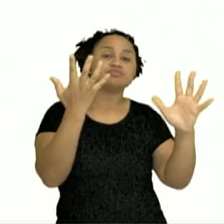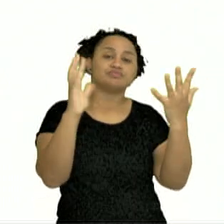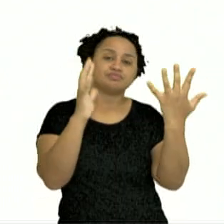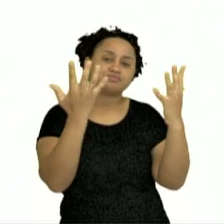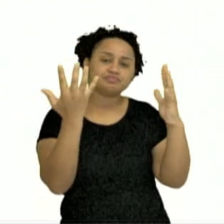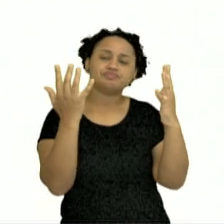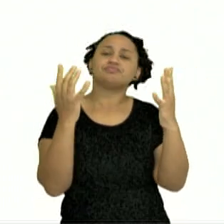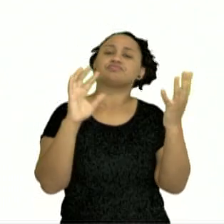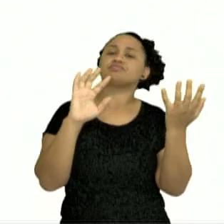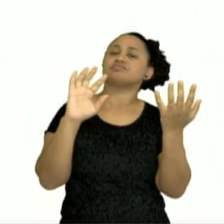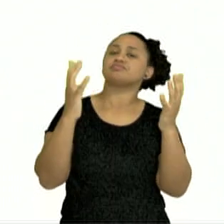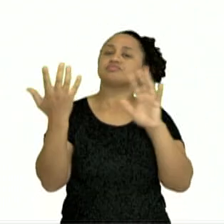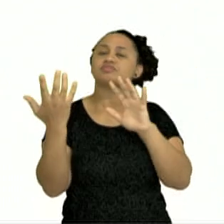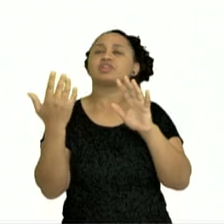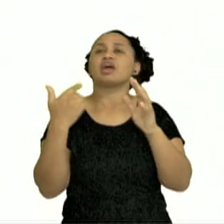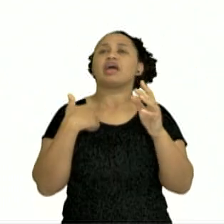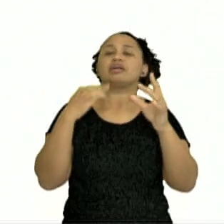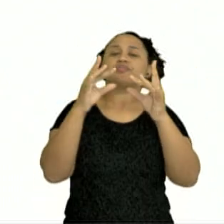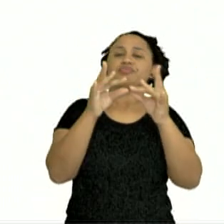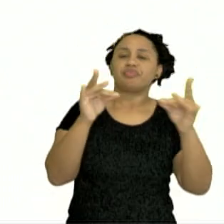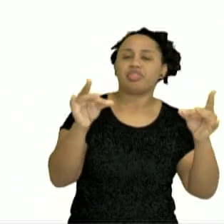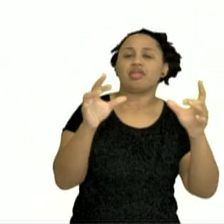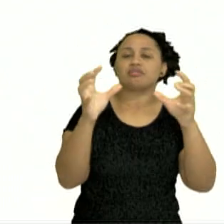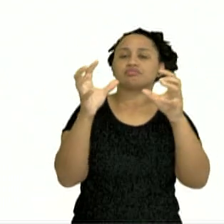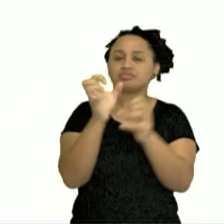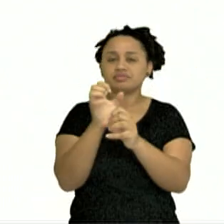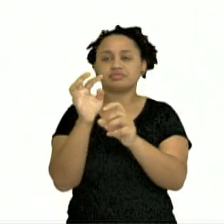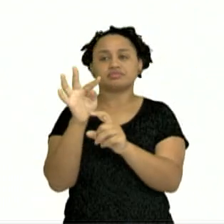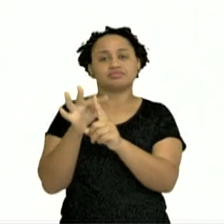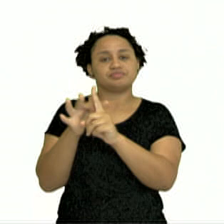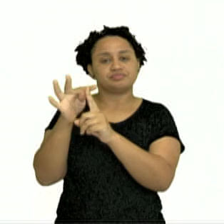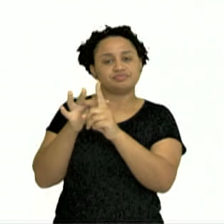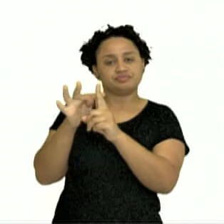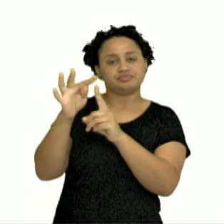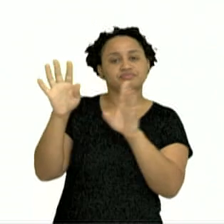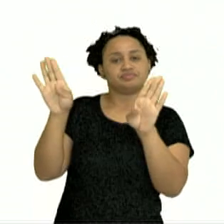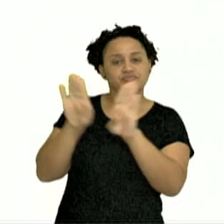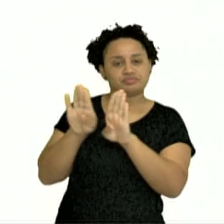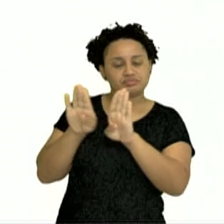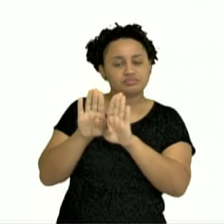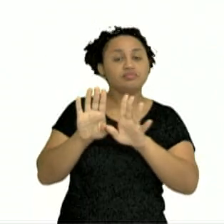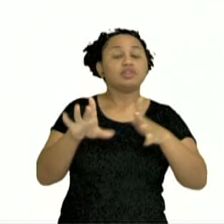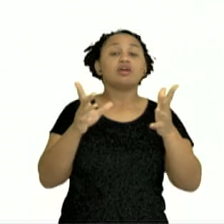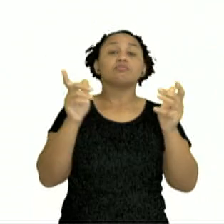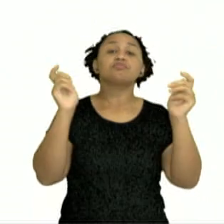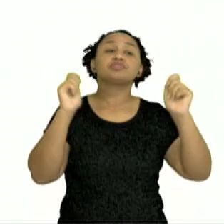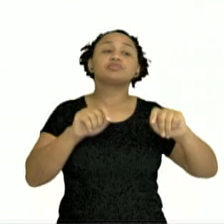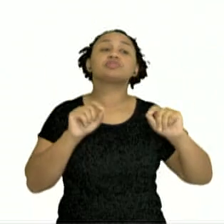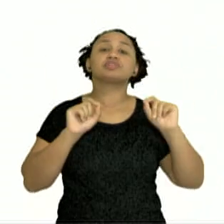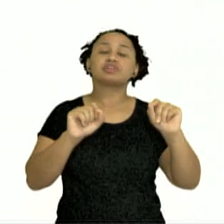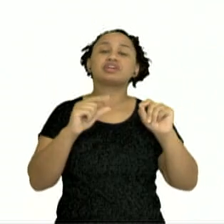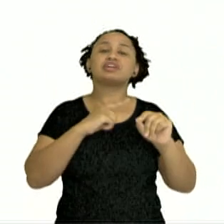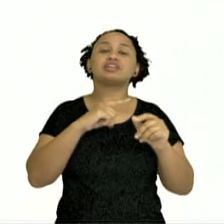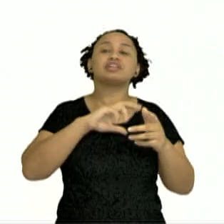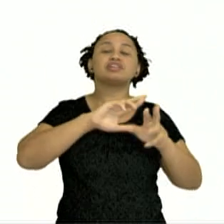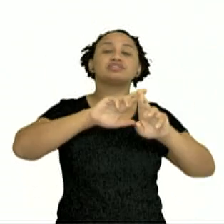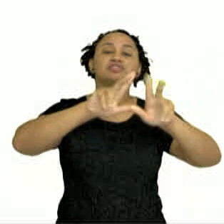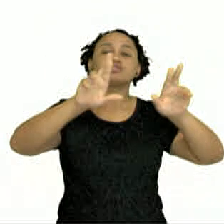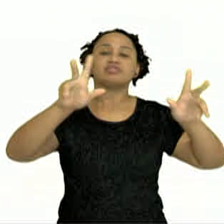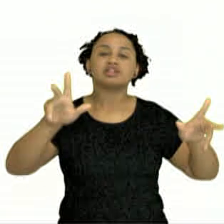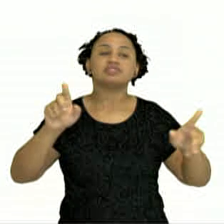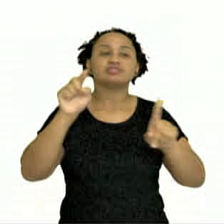vão interferir na umidade, na pressão e na temperatura, e vão possibilitar a existência de diferentes